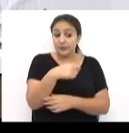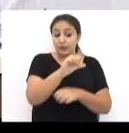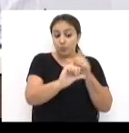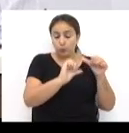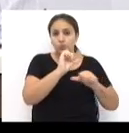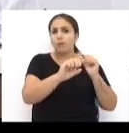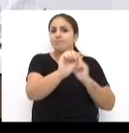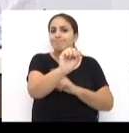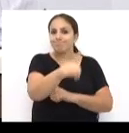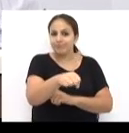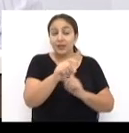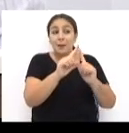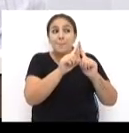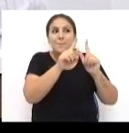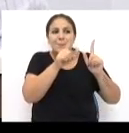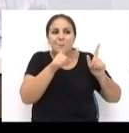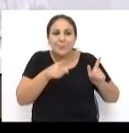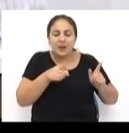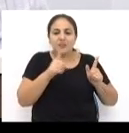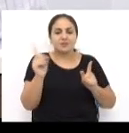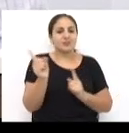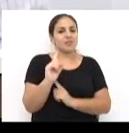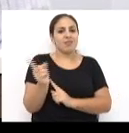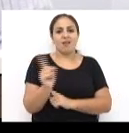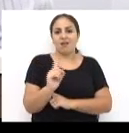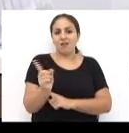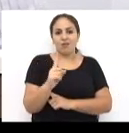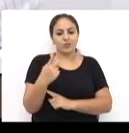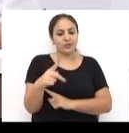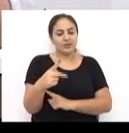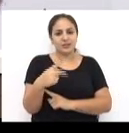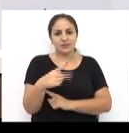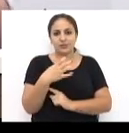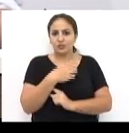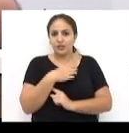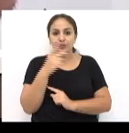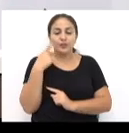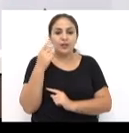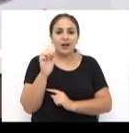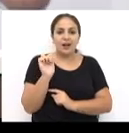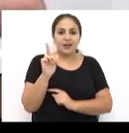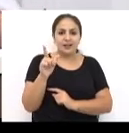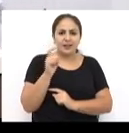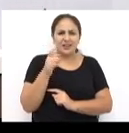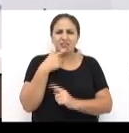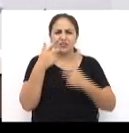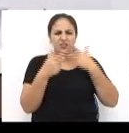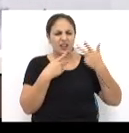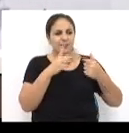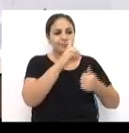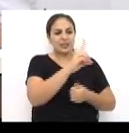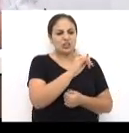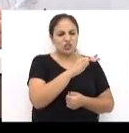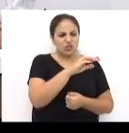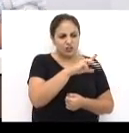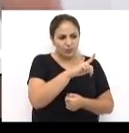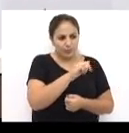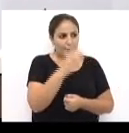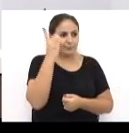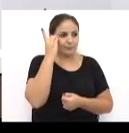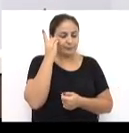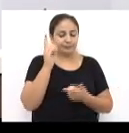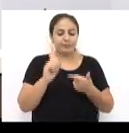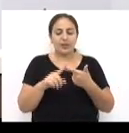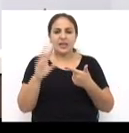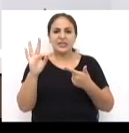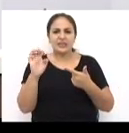mudanças, mas que não seja, vereador Alex. E aí que eu digo assim, ó, quando a gente fala em Dilma, fala em Temer, nós não podemos esquecer que